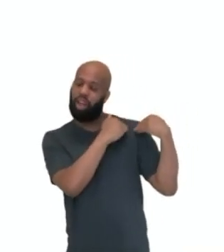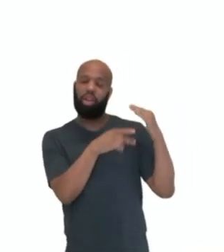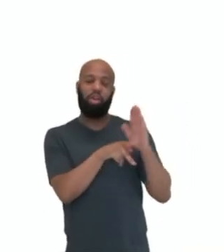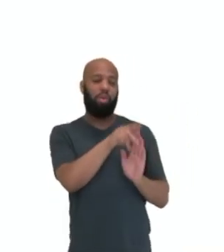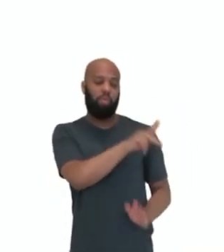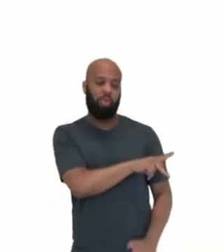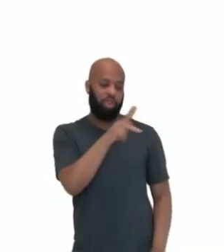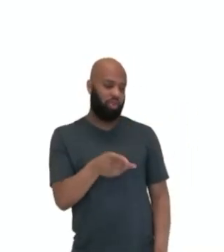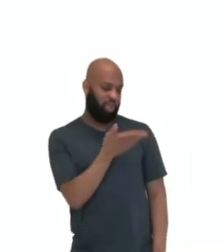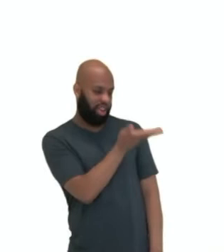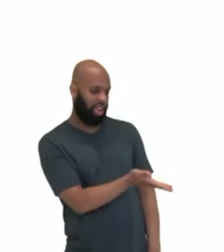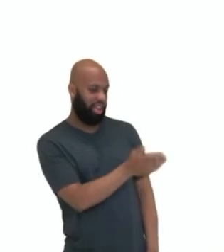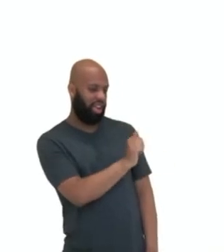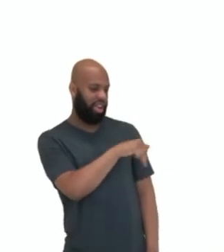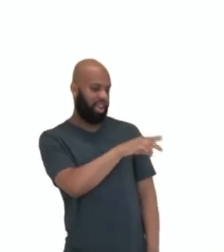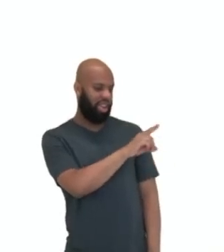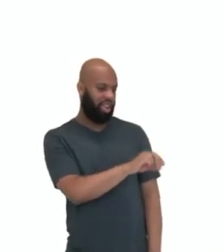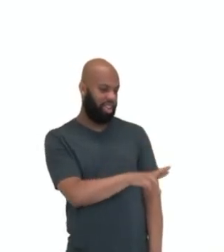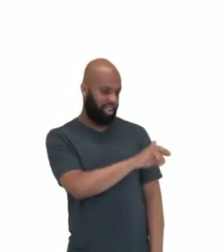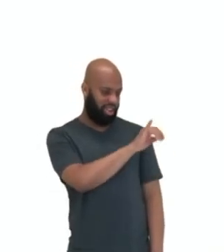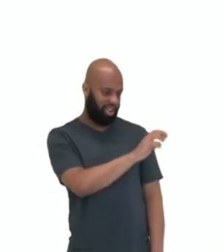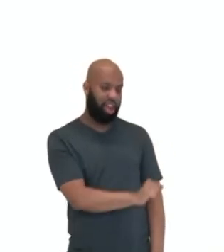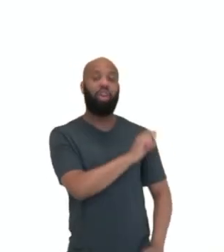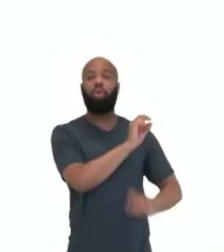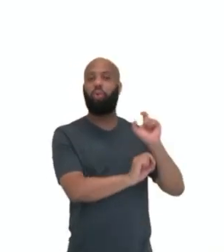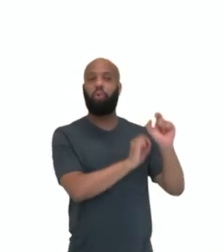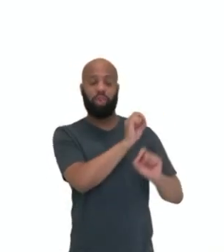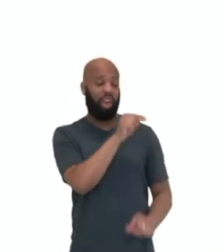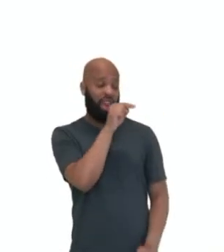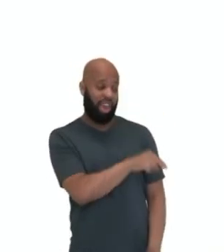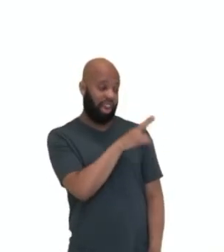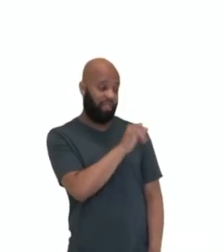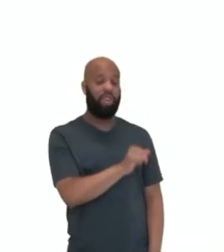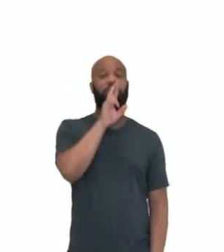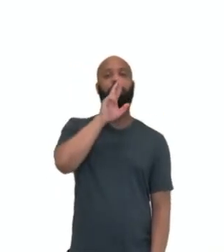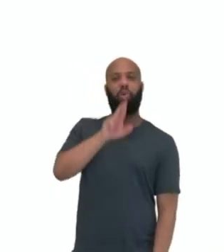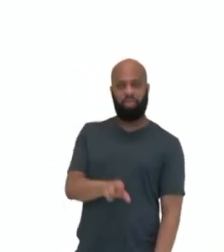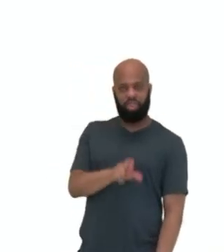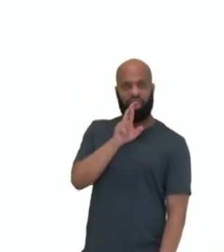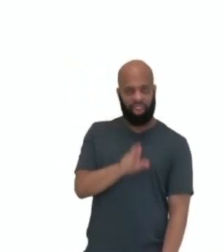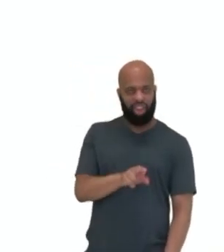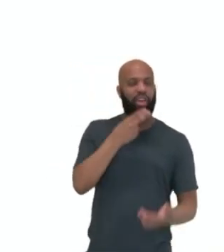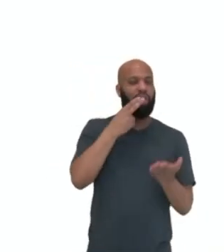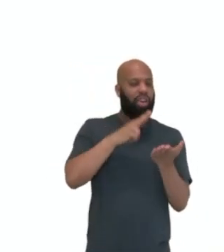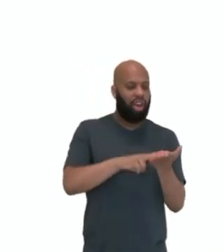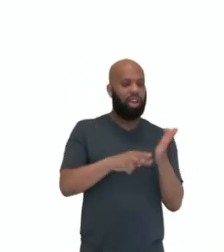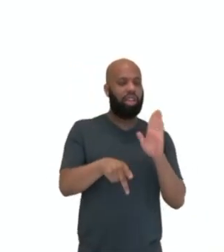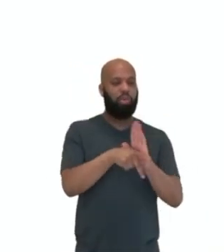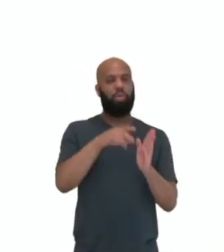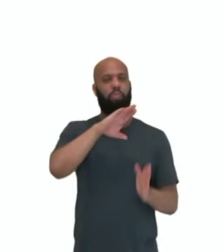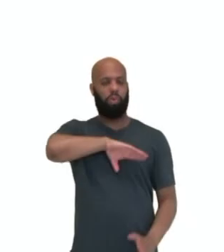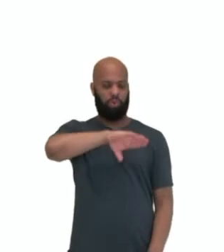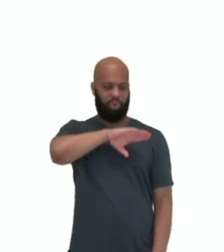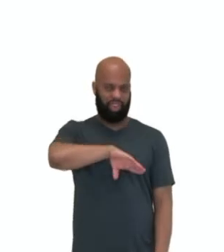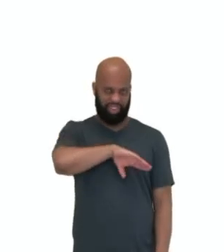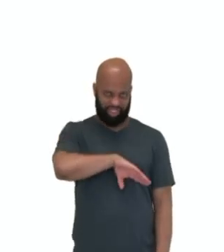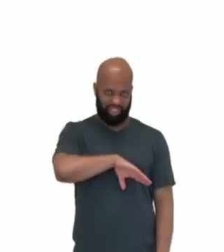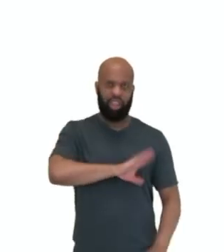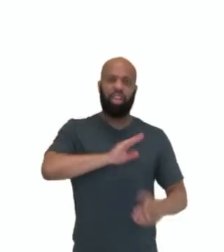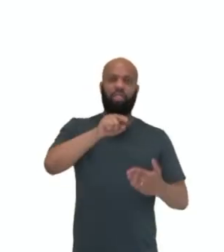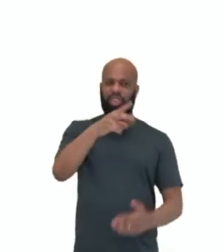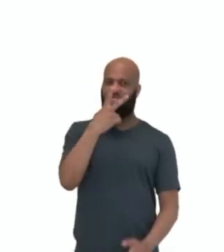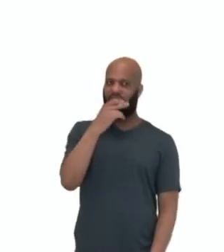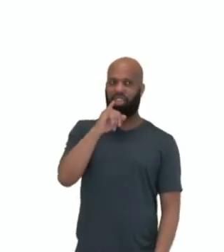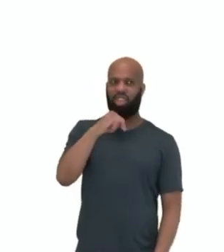professora paulista Andréia Caetano é ela quem responde em nome de Julieta as cartas em língua portuguesa. Você acha que se